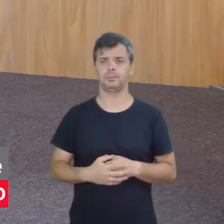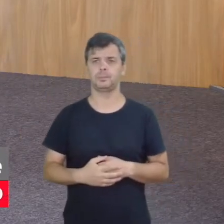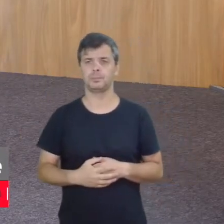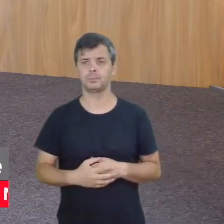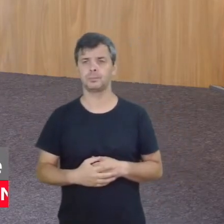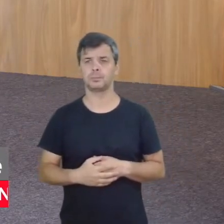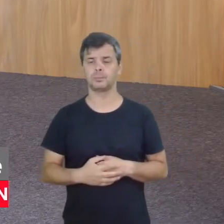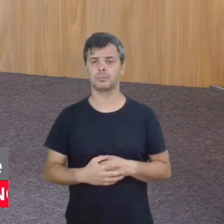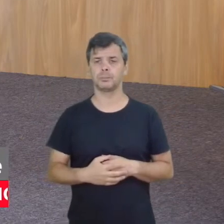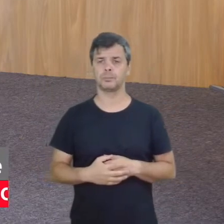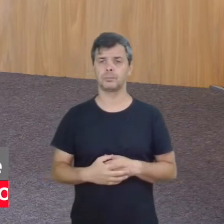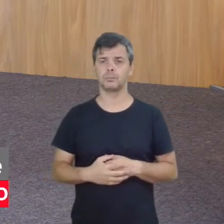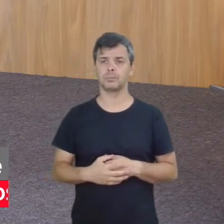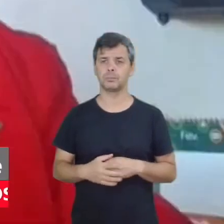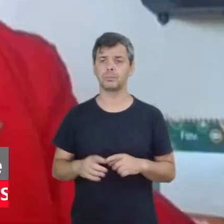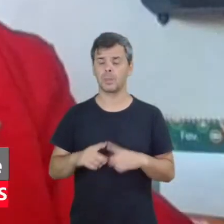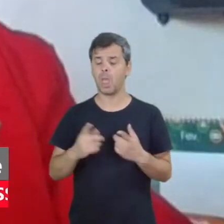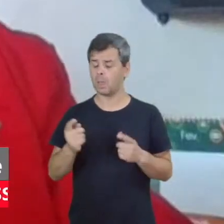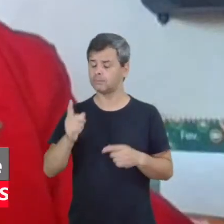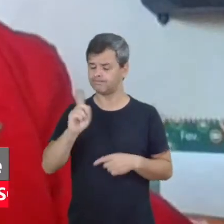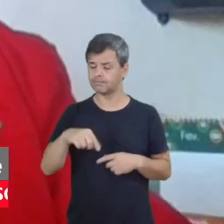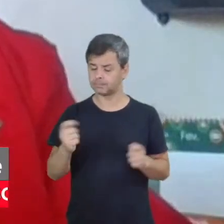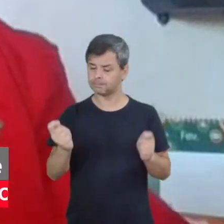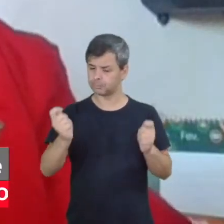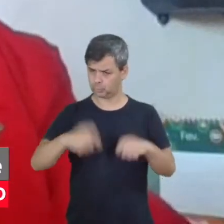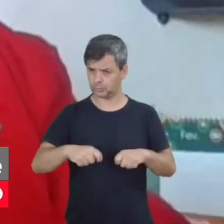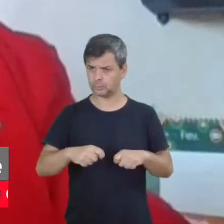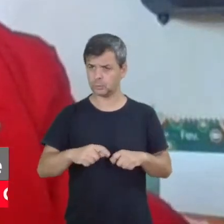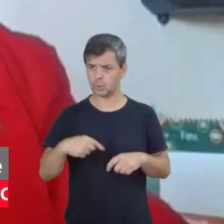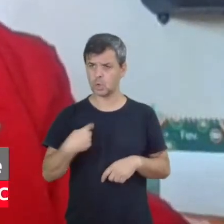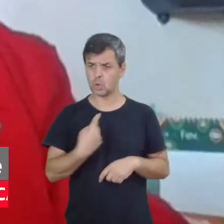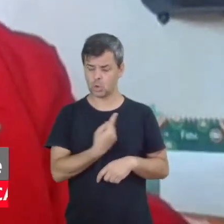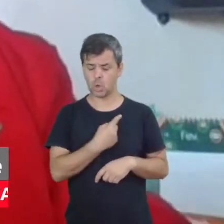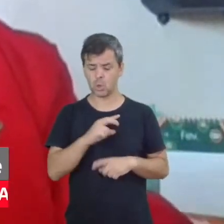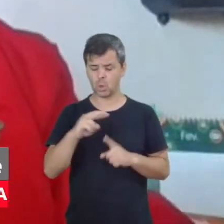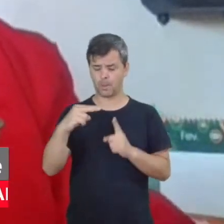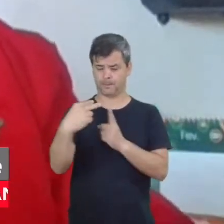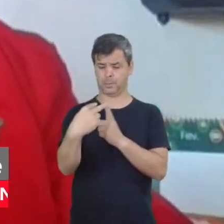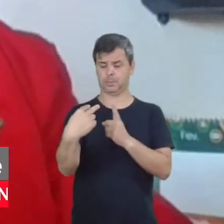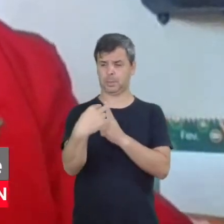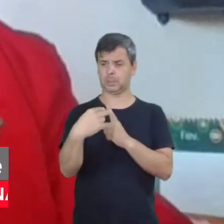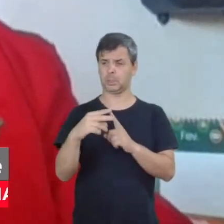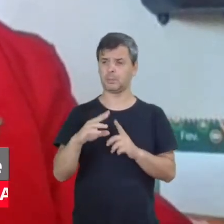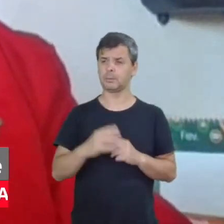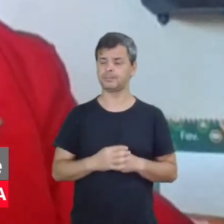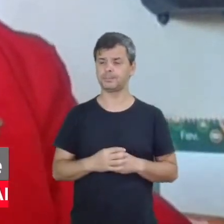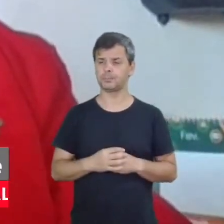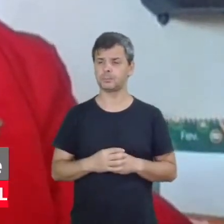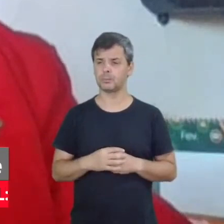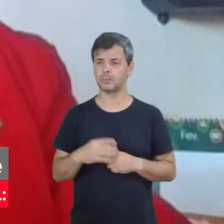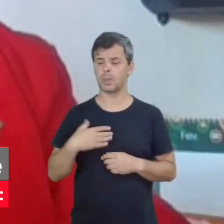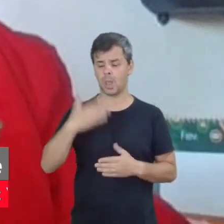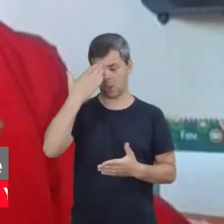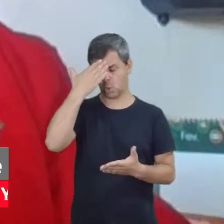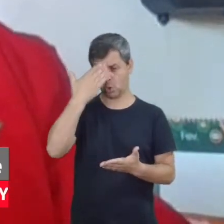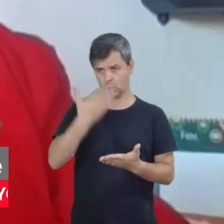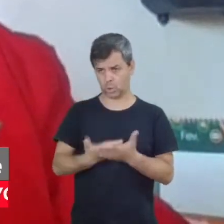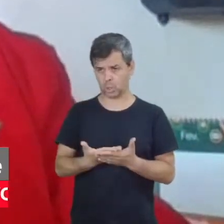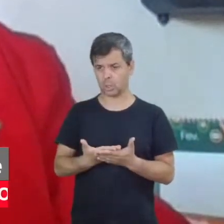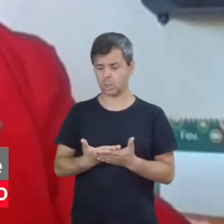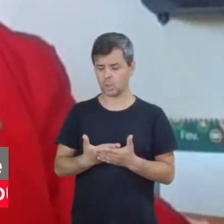É evidente que é possível, né, a retomada, essa é a nossa perspectiva. Eu creio que o